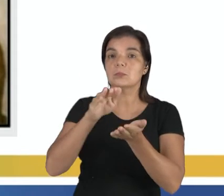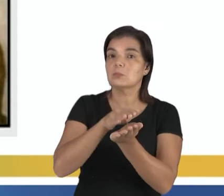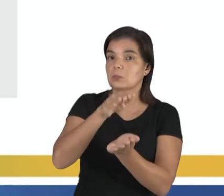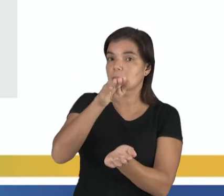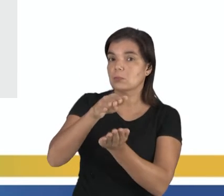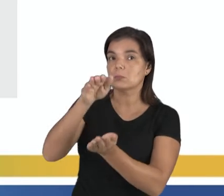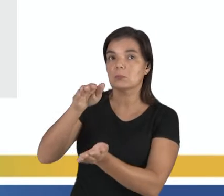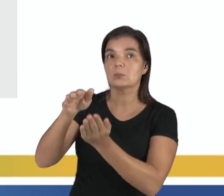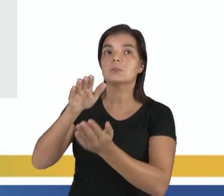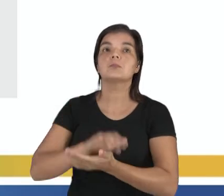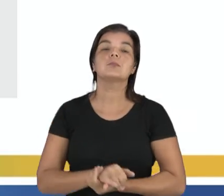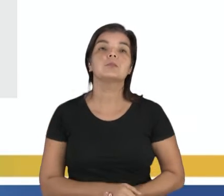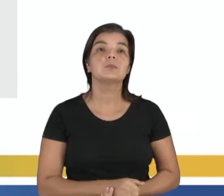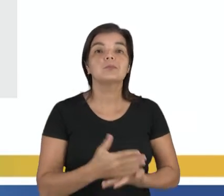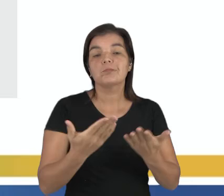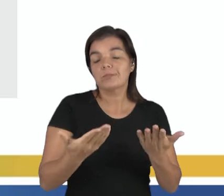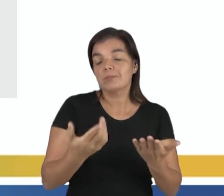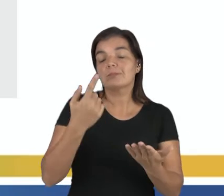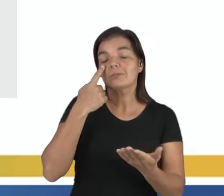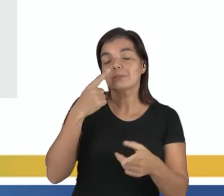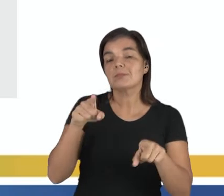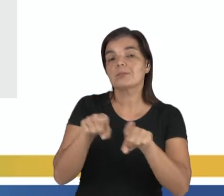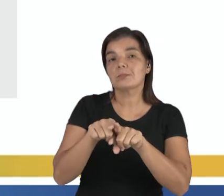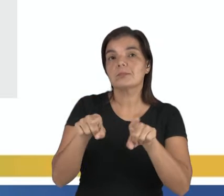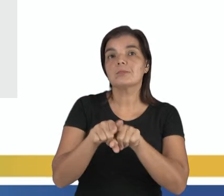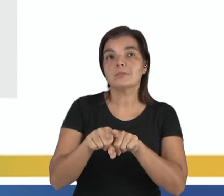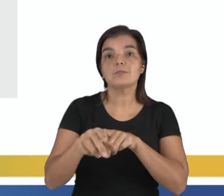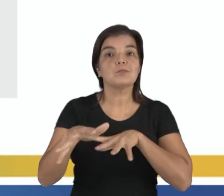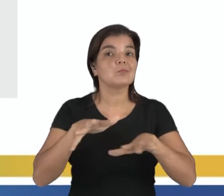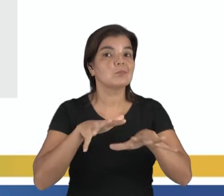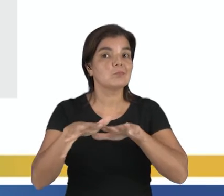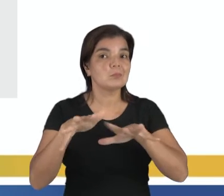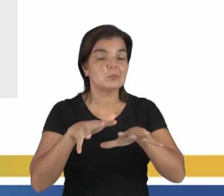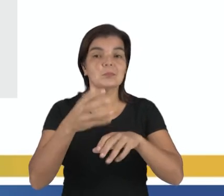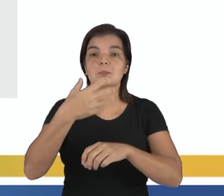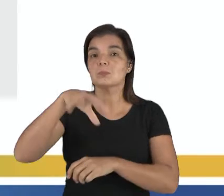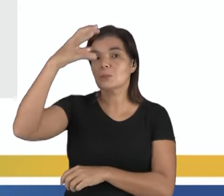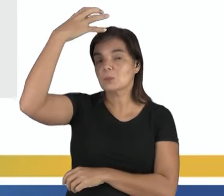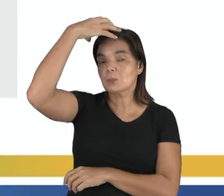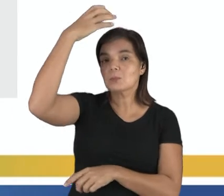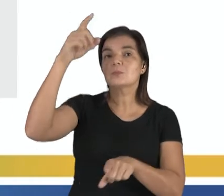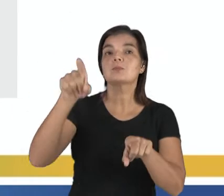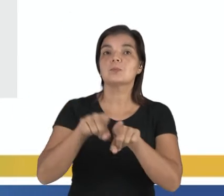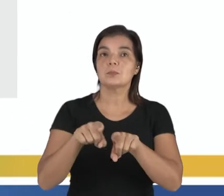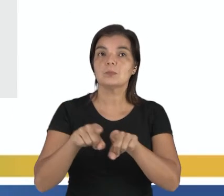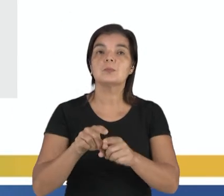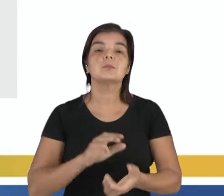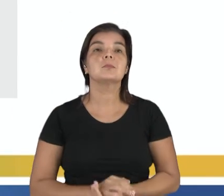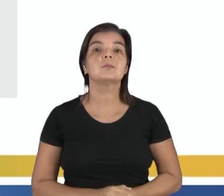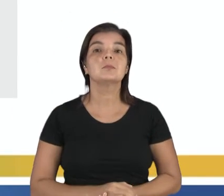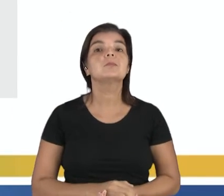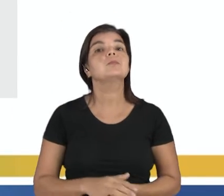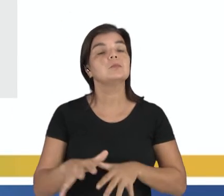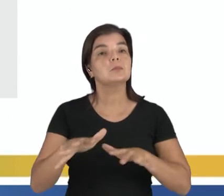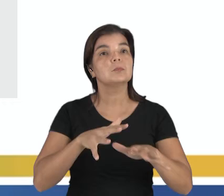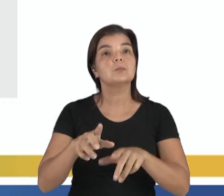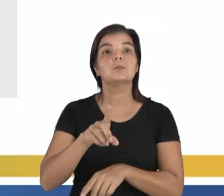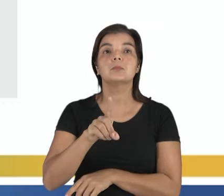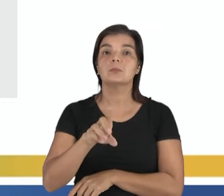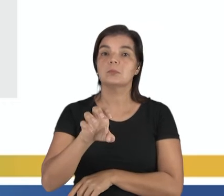né. E aí, pessoal, claro que a gente vai ter alguma movimentação dos reis absolutistas, né, e é um movimento que a gente chama